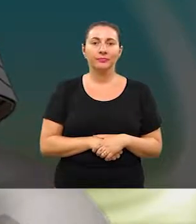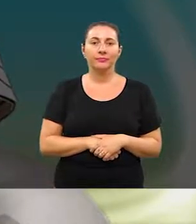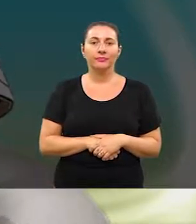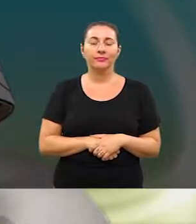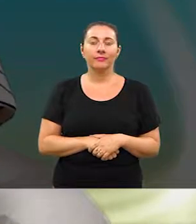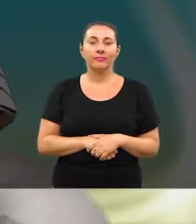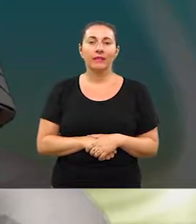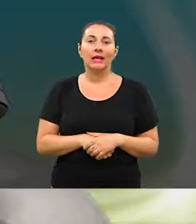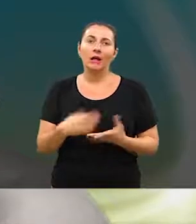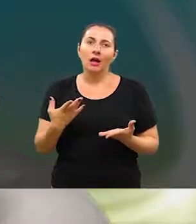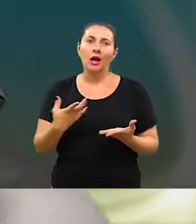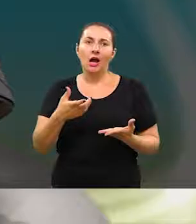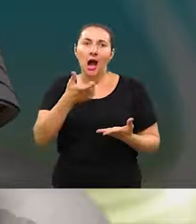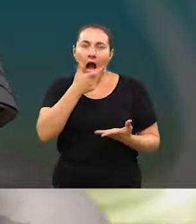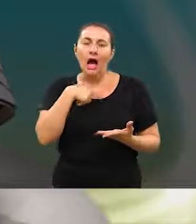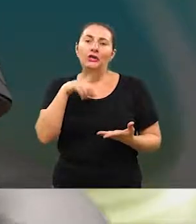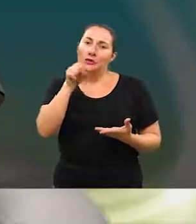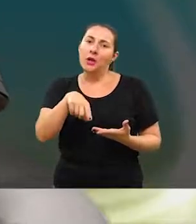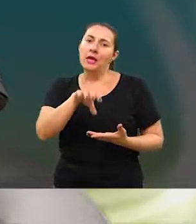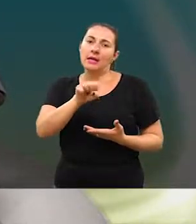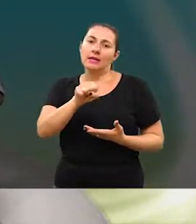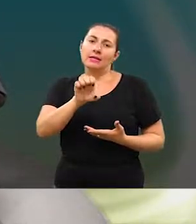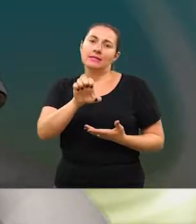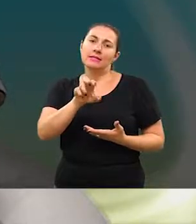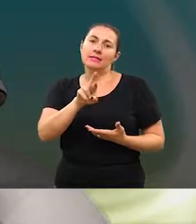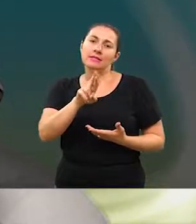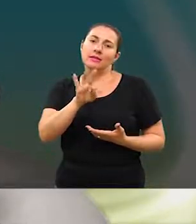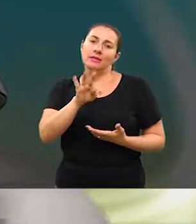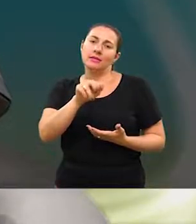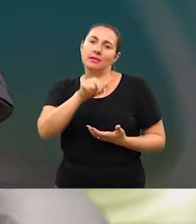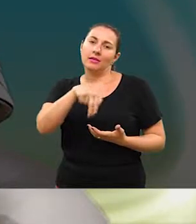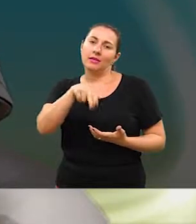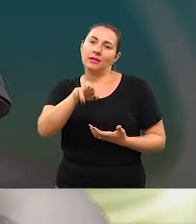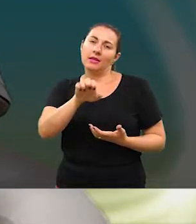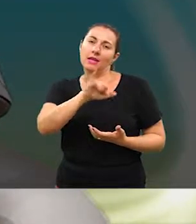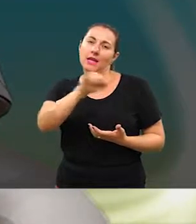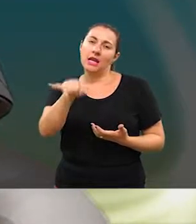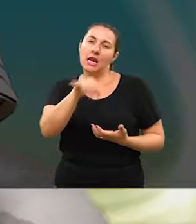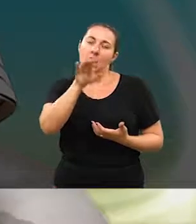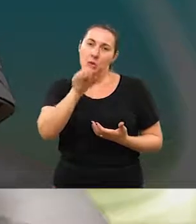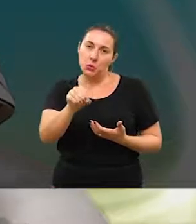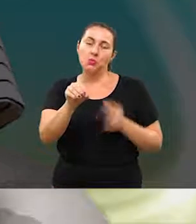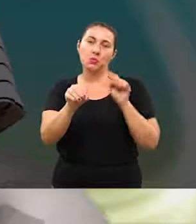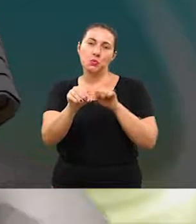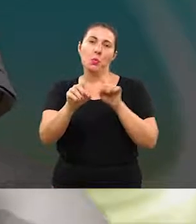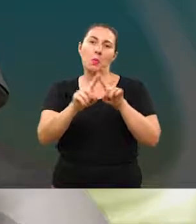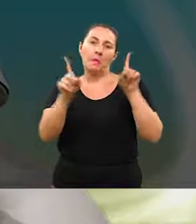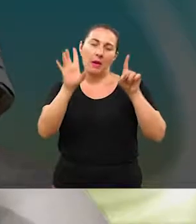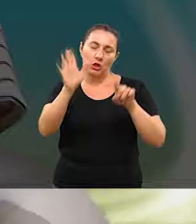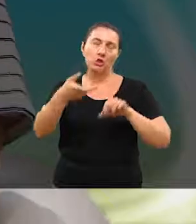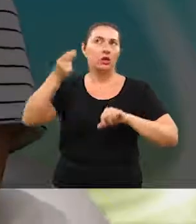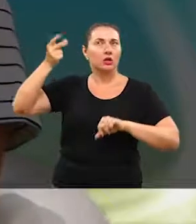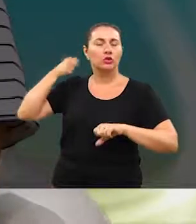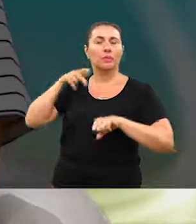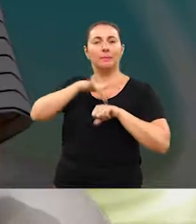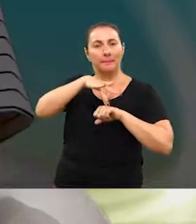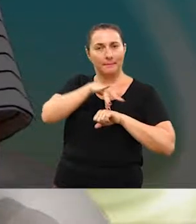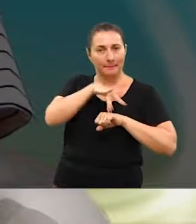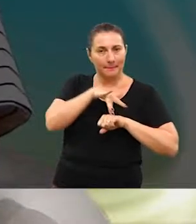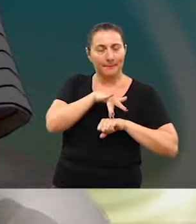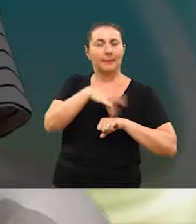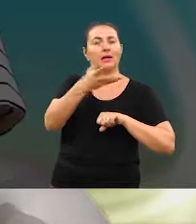Olha, não sei o que mais... O que mais gostam atualmente é sertanejo. Sim. Mas, assim, de dança mais praticada, uma vez já foi o balé,